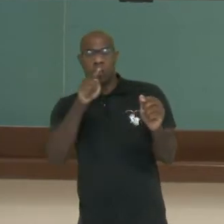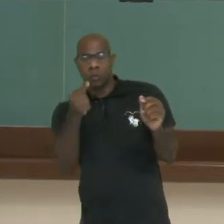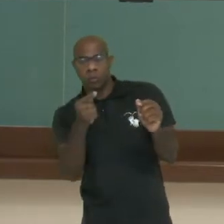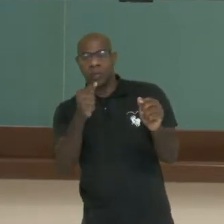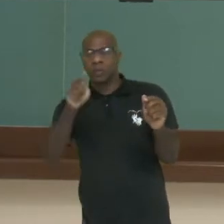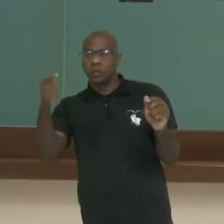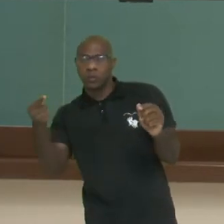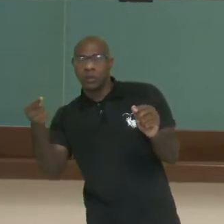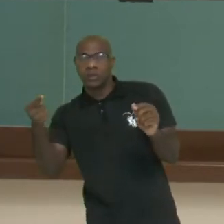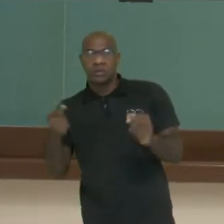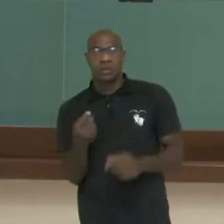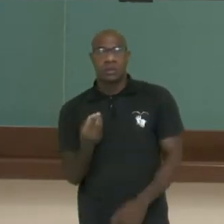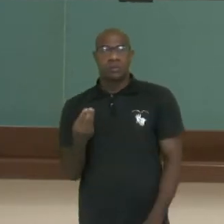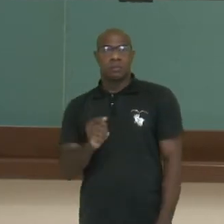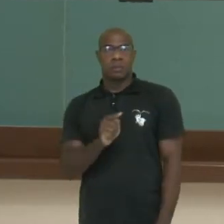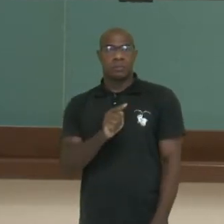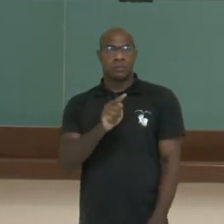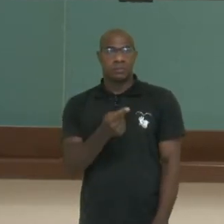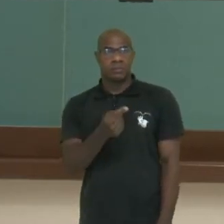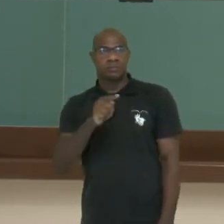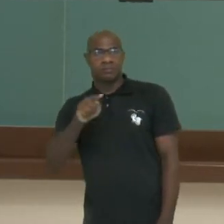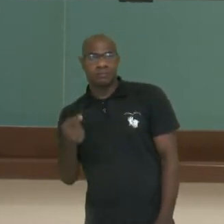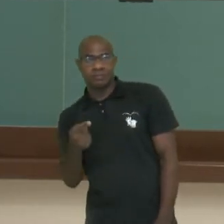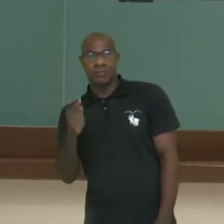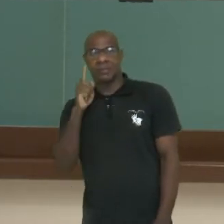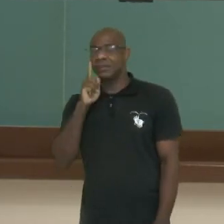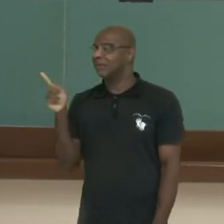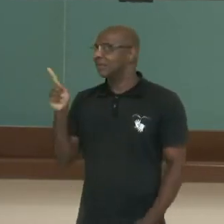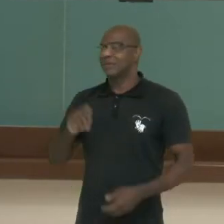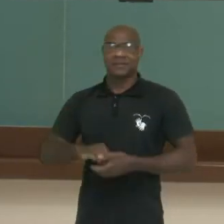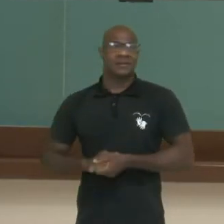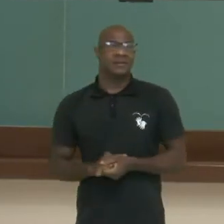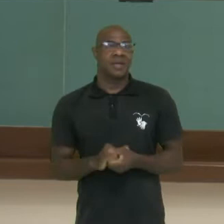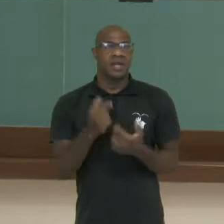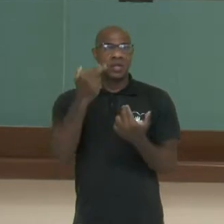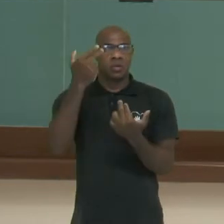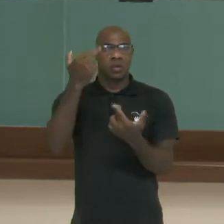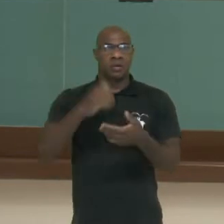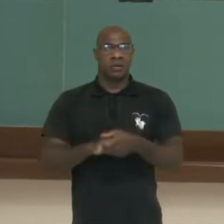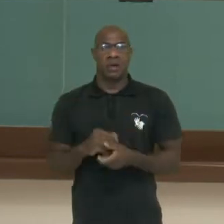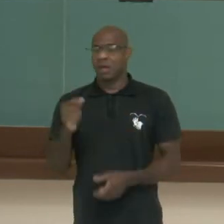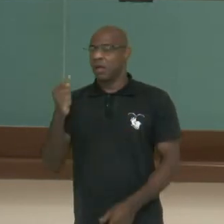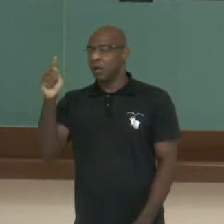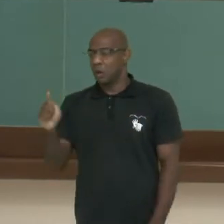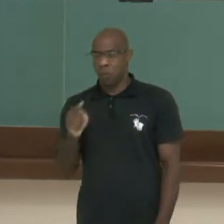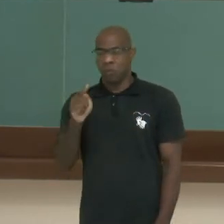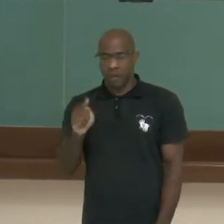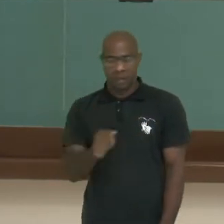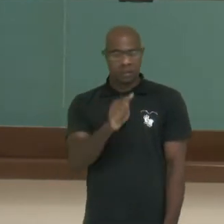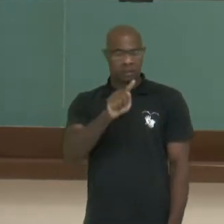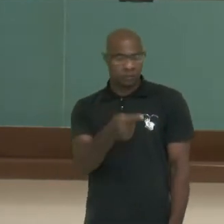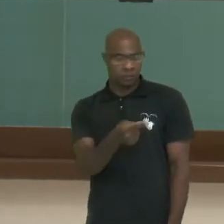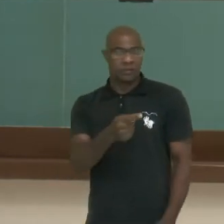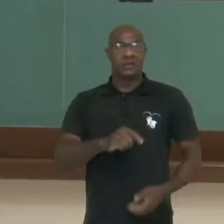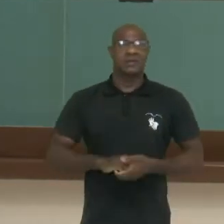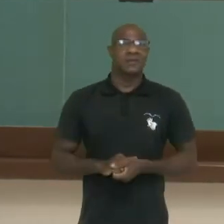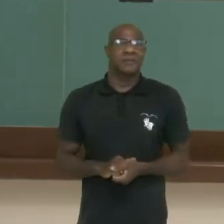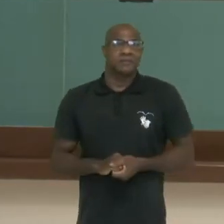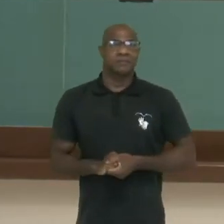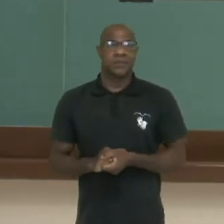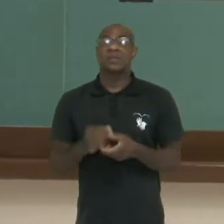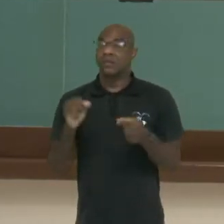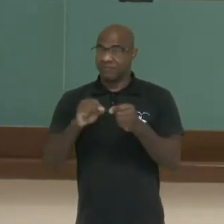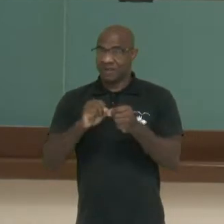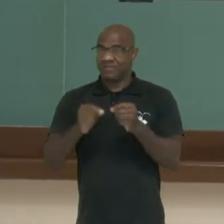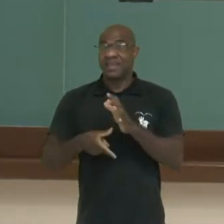vem aqui e mantém o mesmo número de casinhas decimais, né? Voltando ali, né? 1, 2. Tá bom? Isso que a gente fazia,